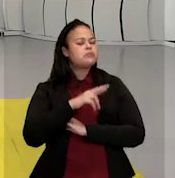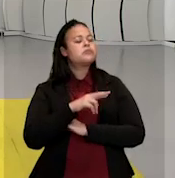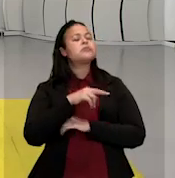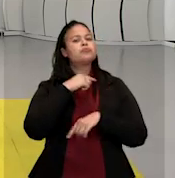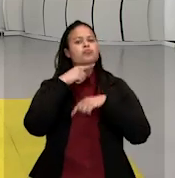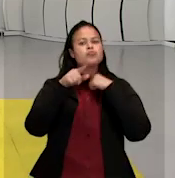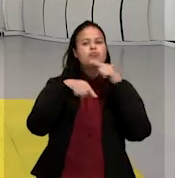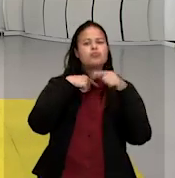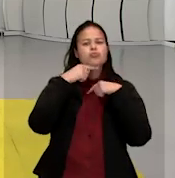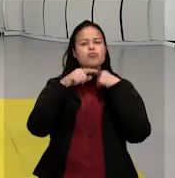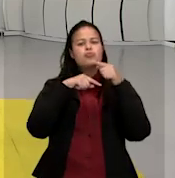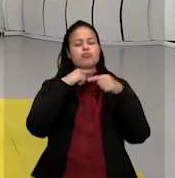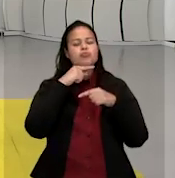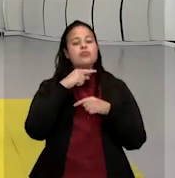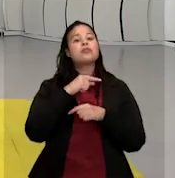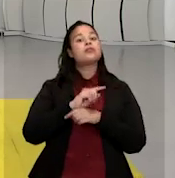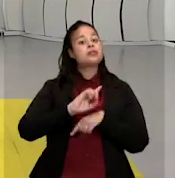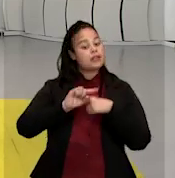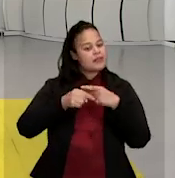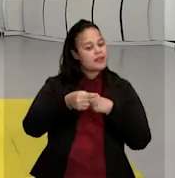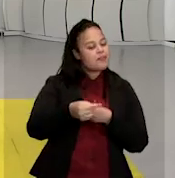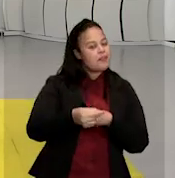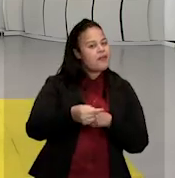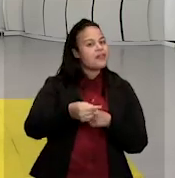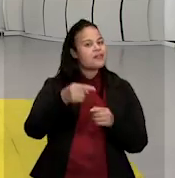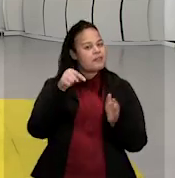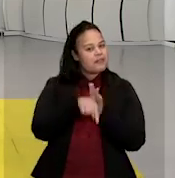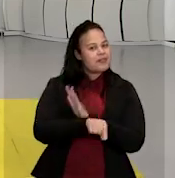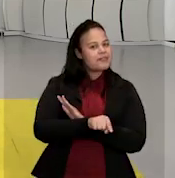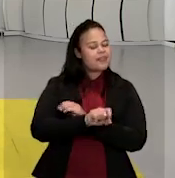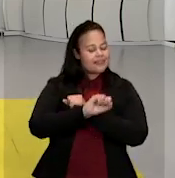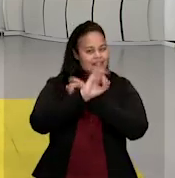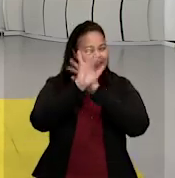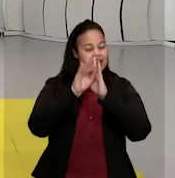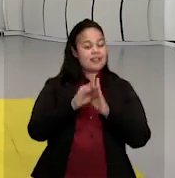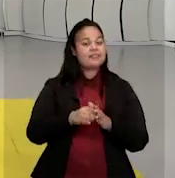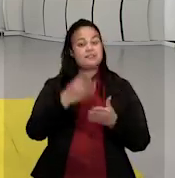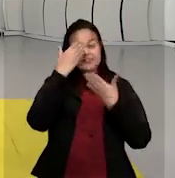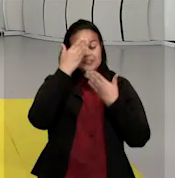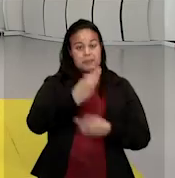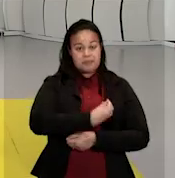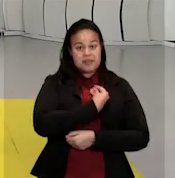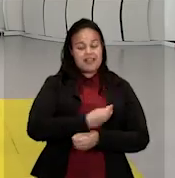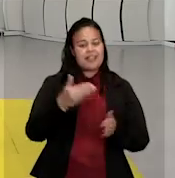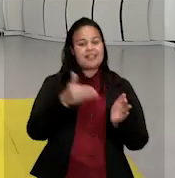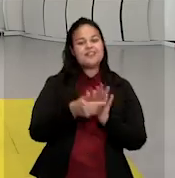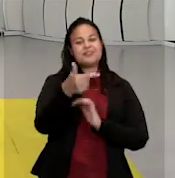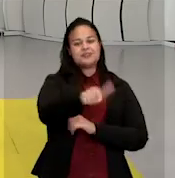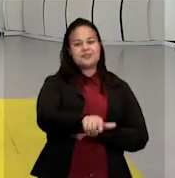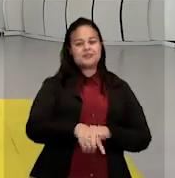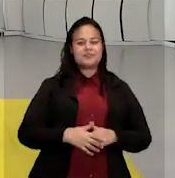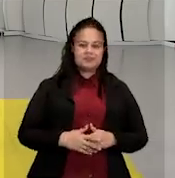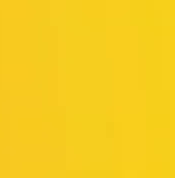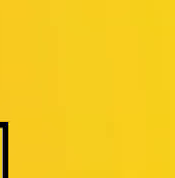tirar daqui a pouco no Tira Dúvida. Então é isso. Agradeço a sua participação. Muito obrigado. Até a próxima.